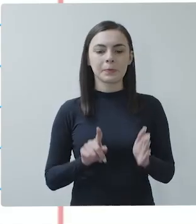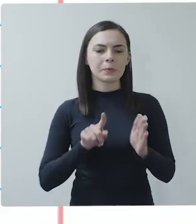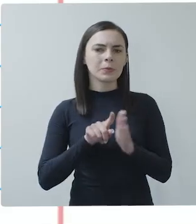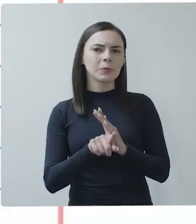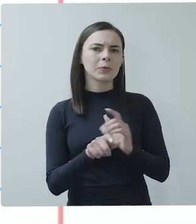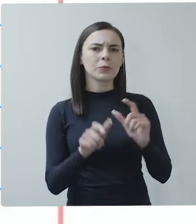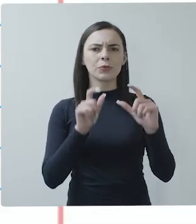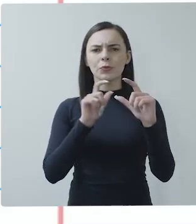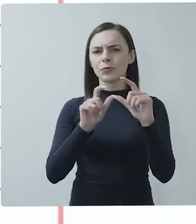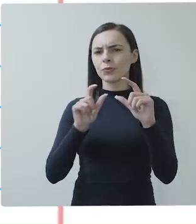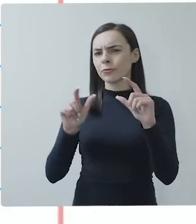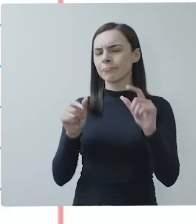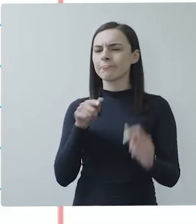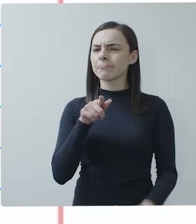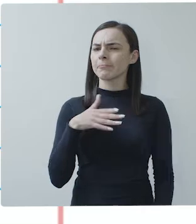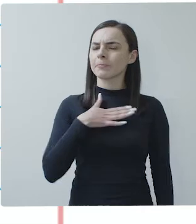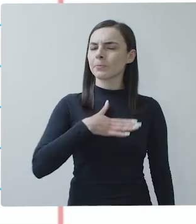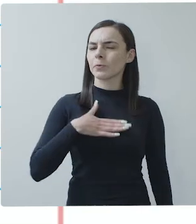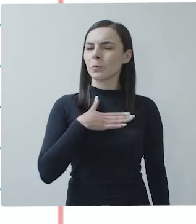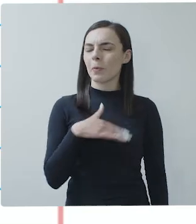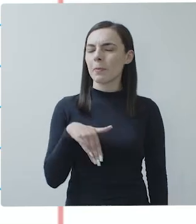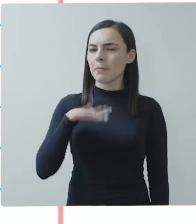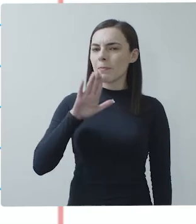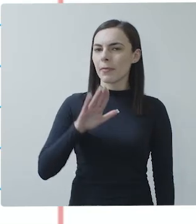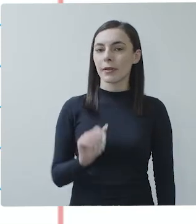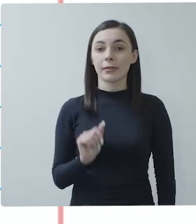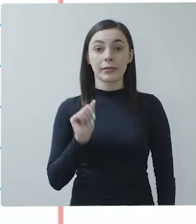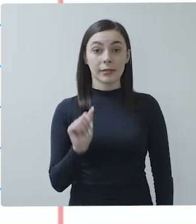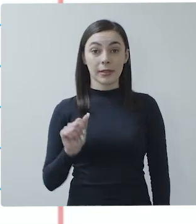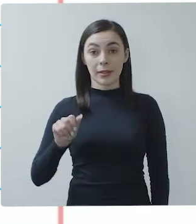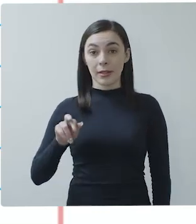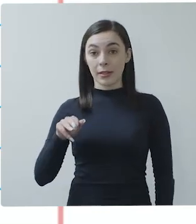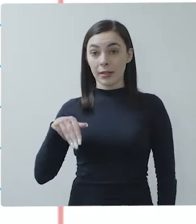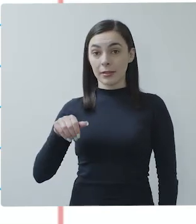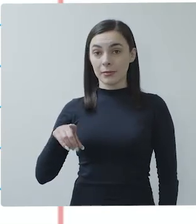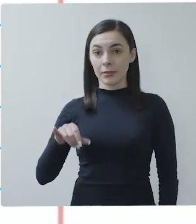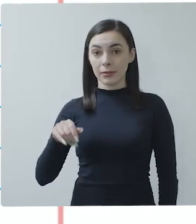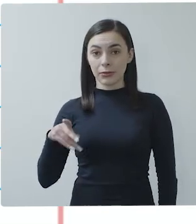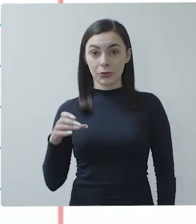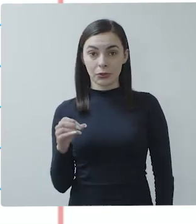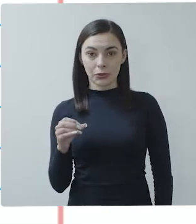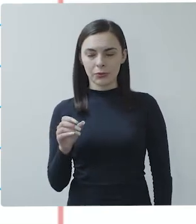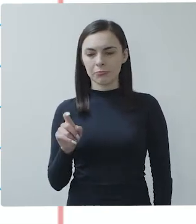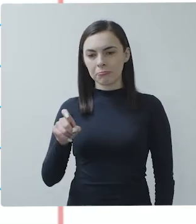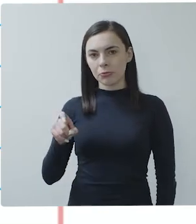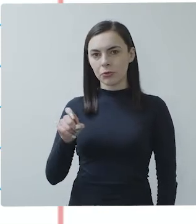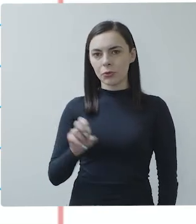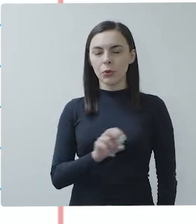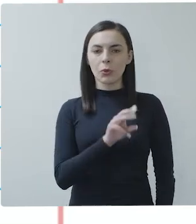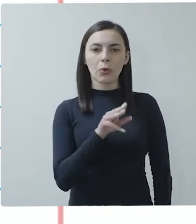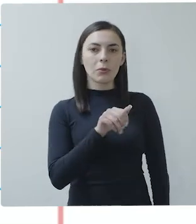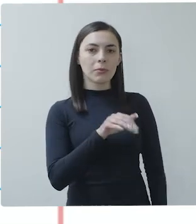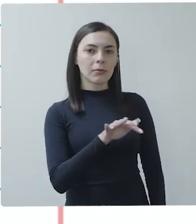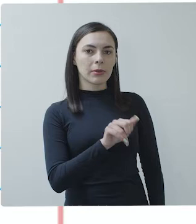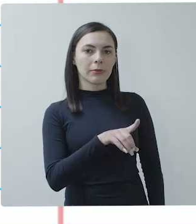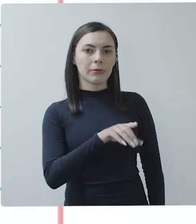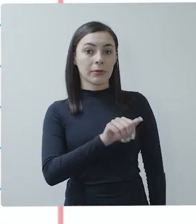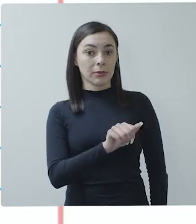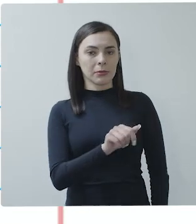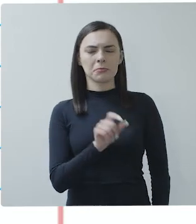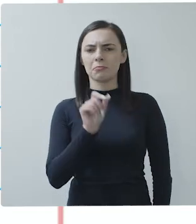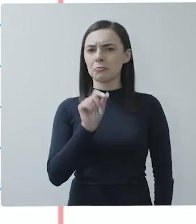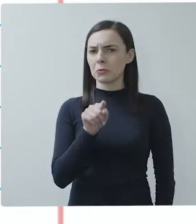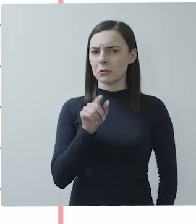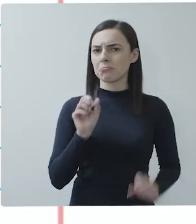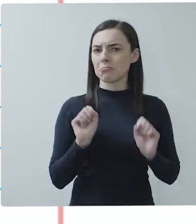Qual tirinha você mais gostou? A do Armandinho, vocês vão fazer um X. Ou da Mafalda. Vocês